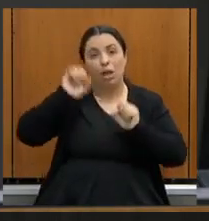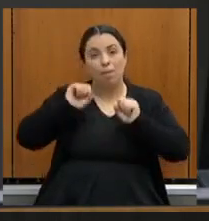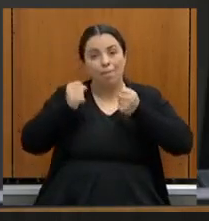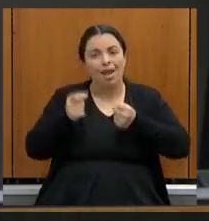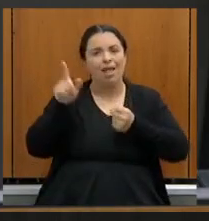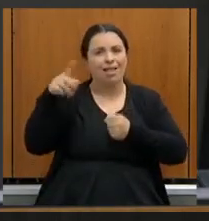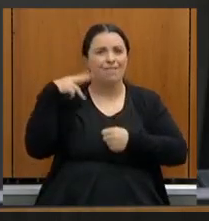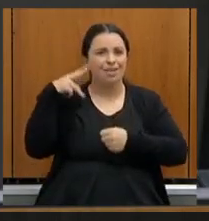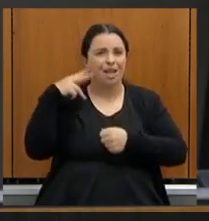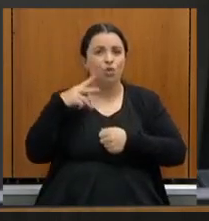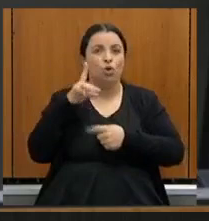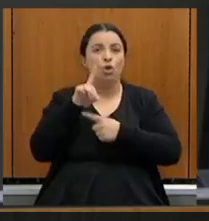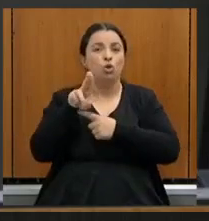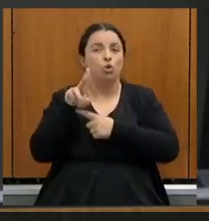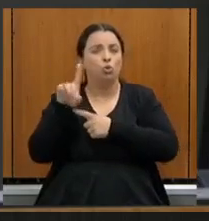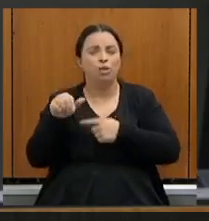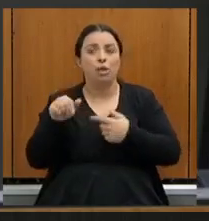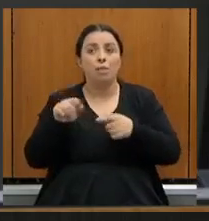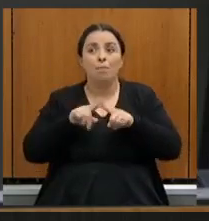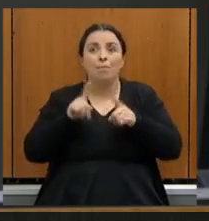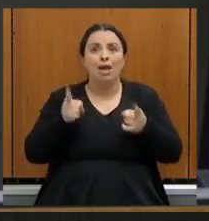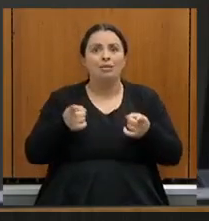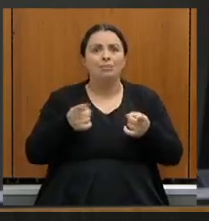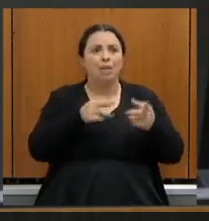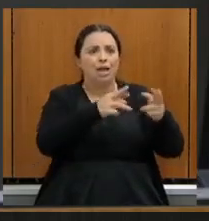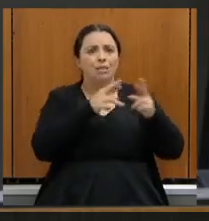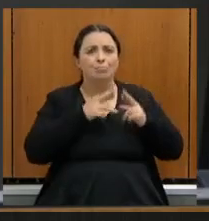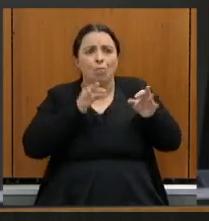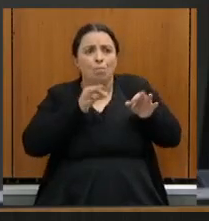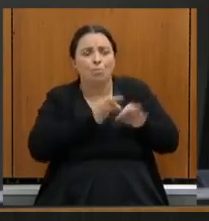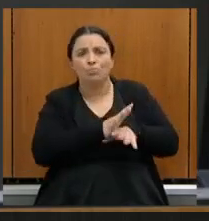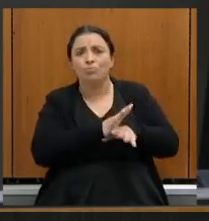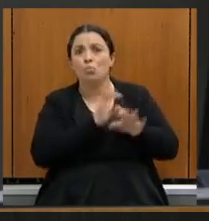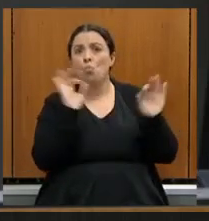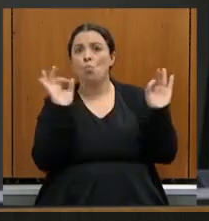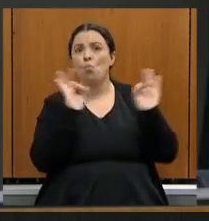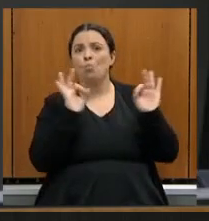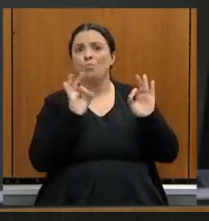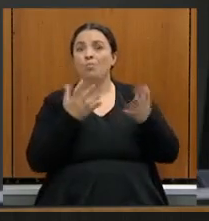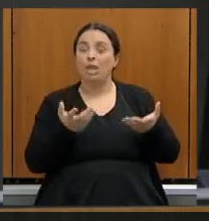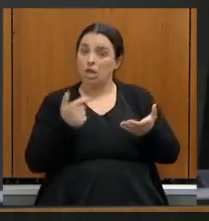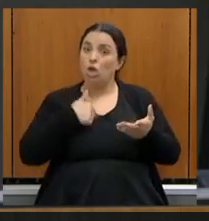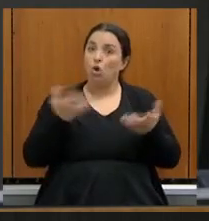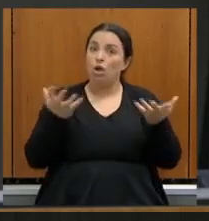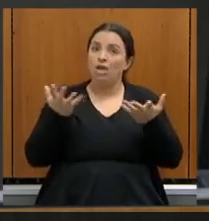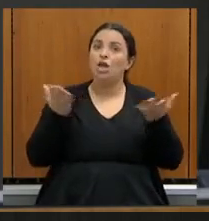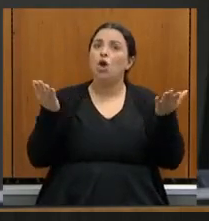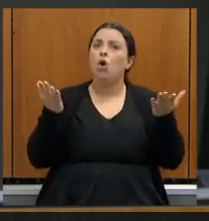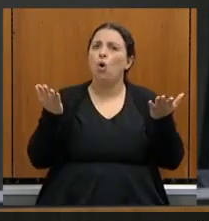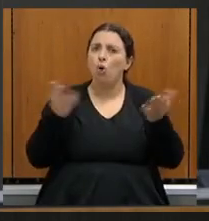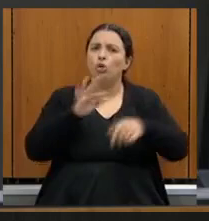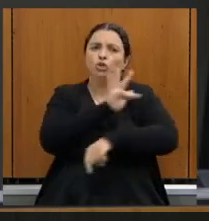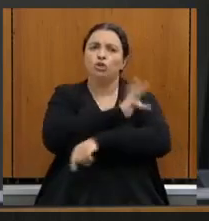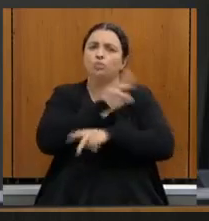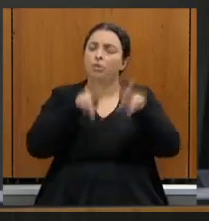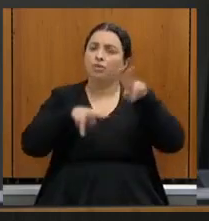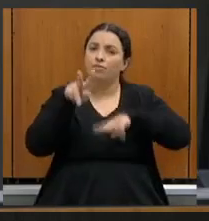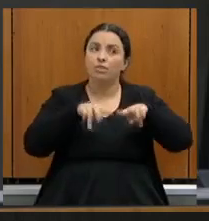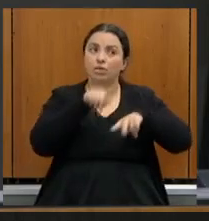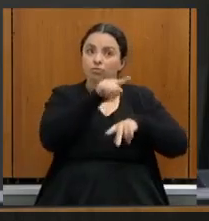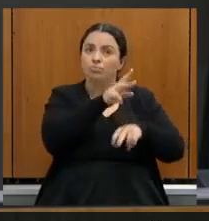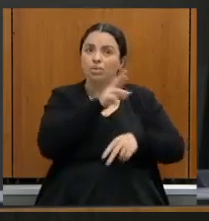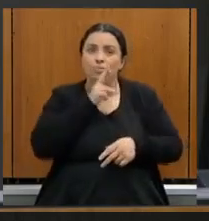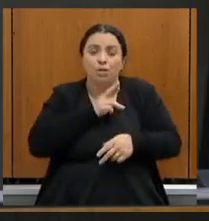saímos sem respostas concretas e objetivas. A minha expectativa é que nós pudéssemos sair desse Assembleia Fiscaliza com esse retorno